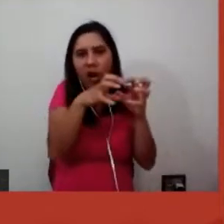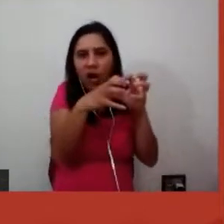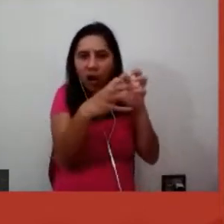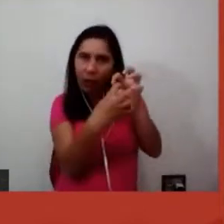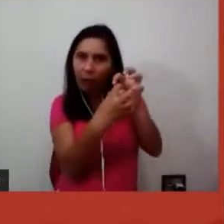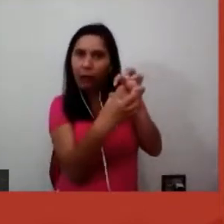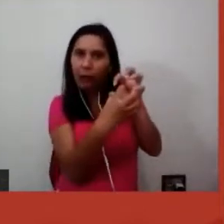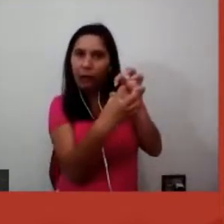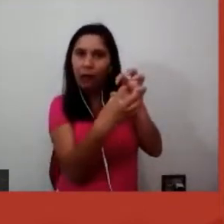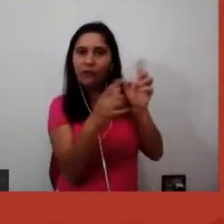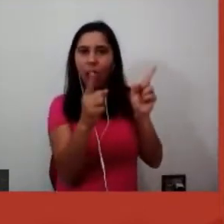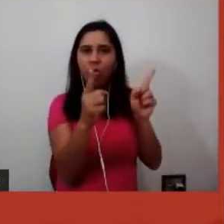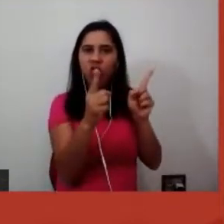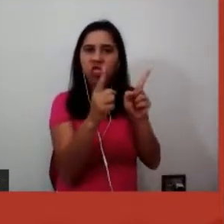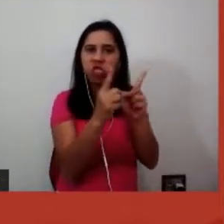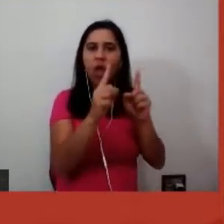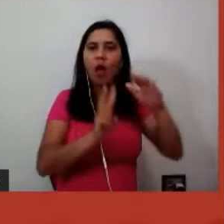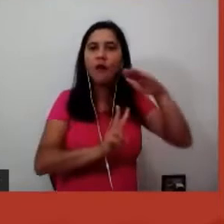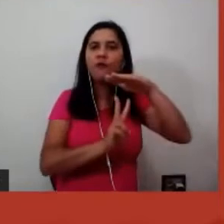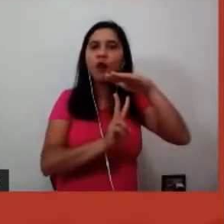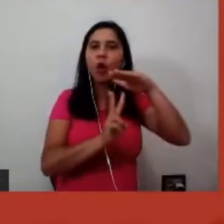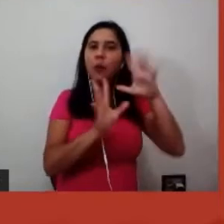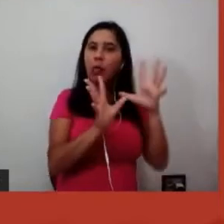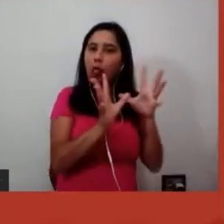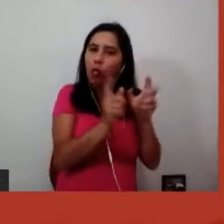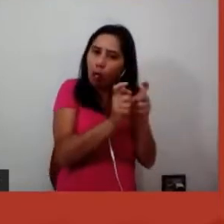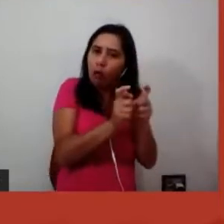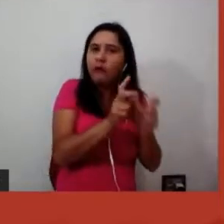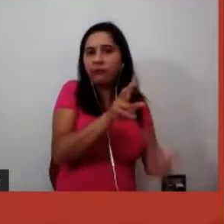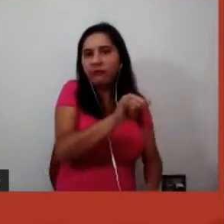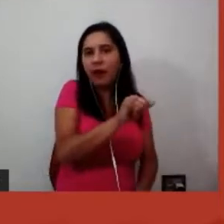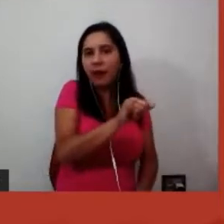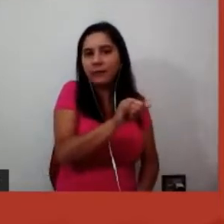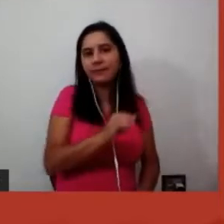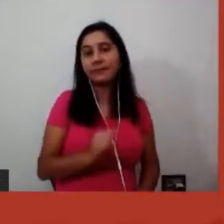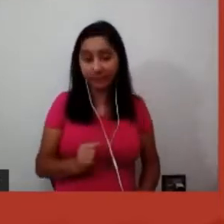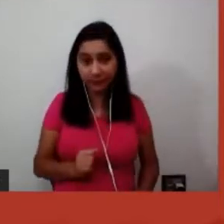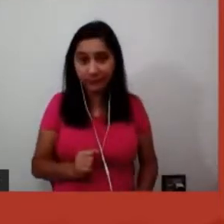ter uma diminuição de volume aí, né?